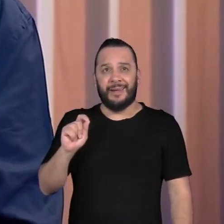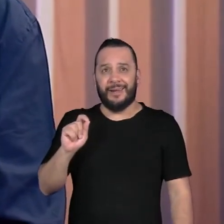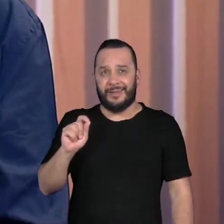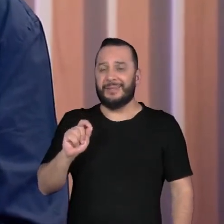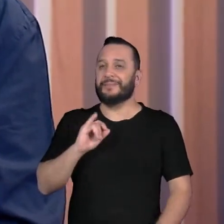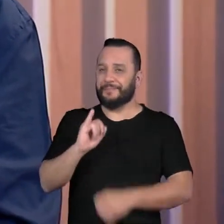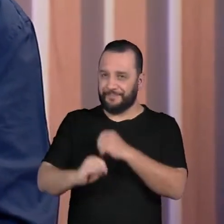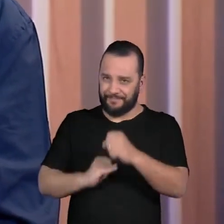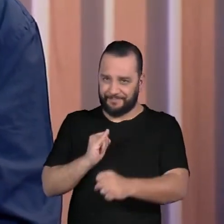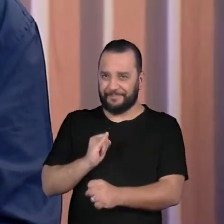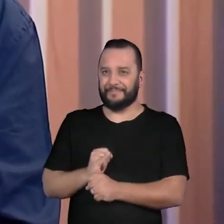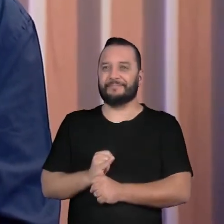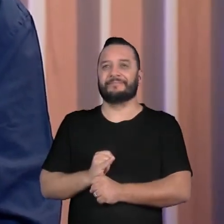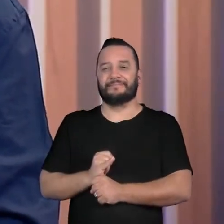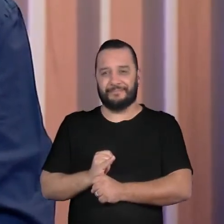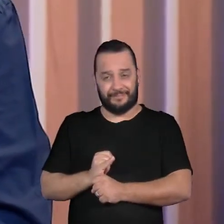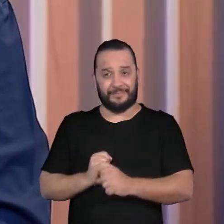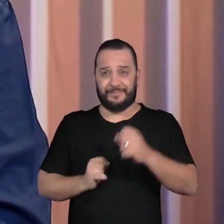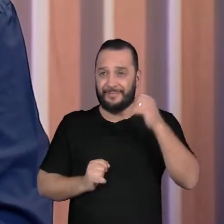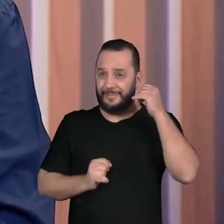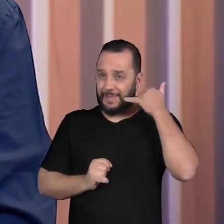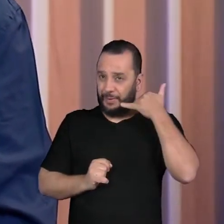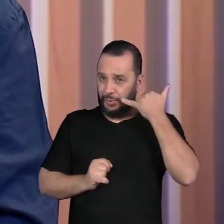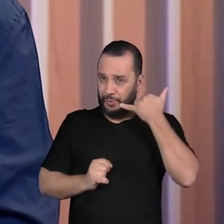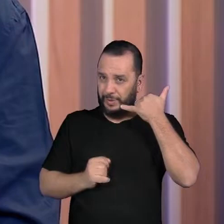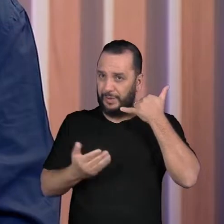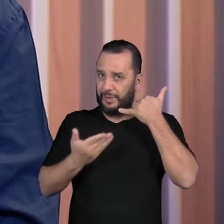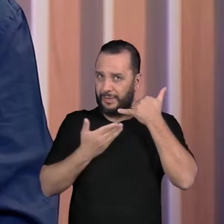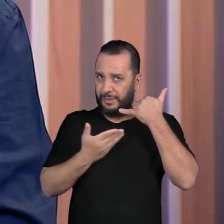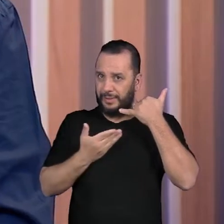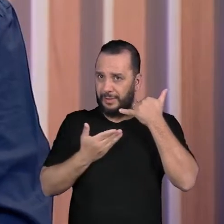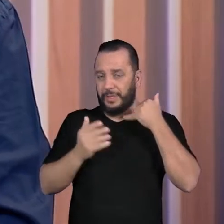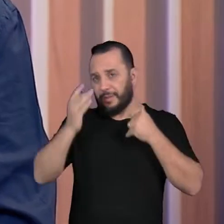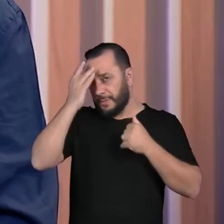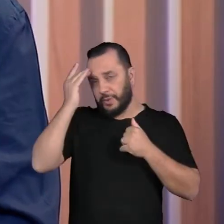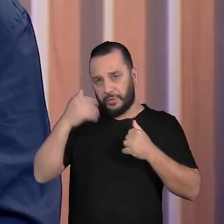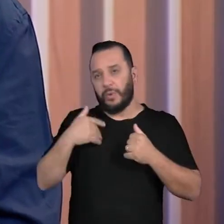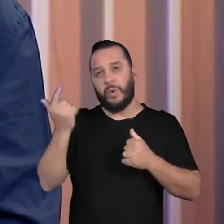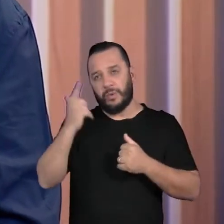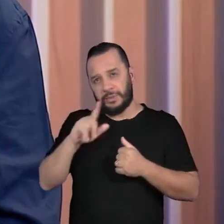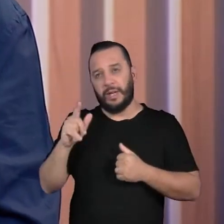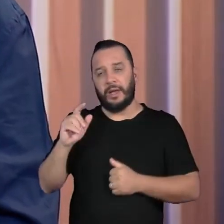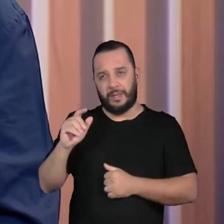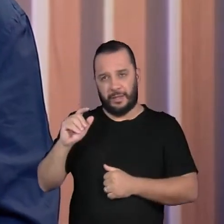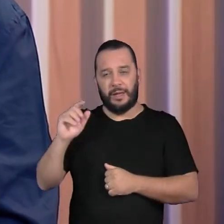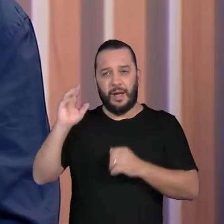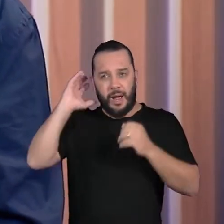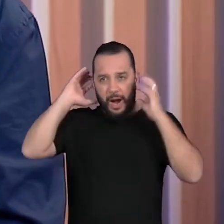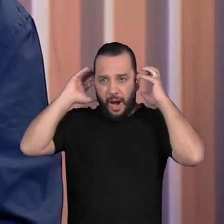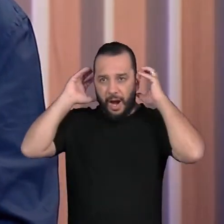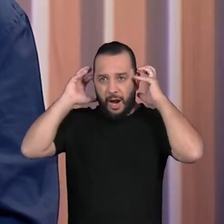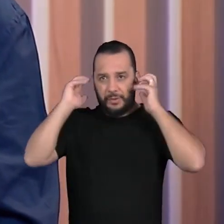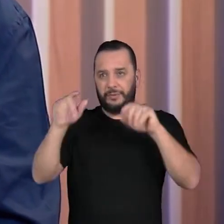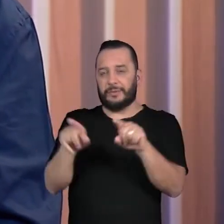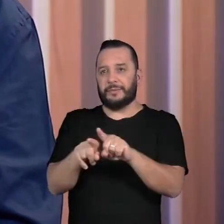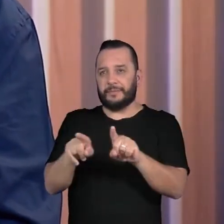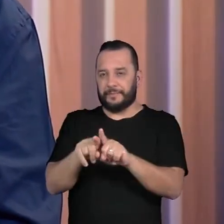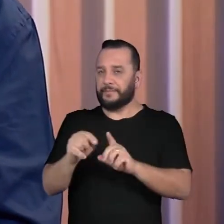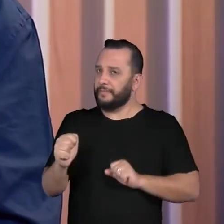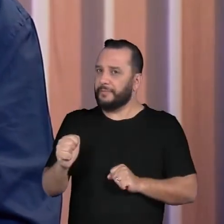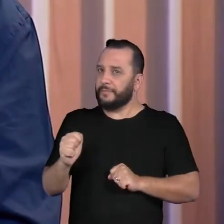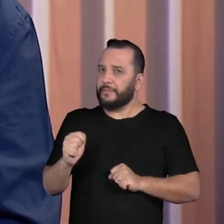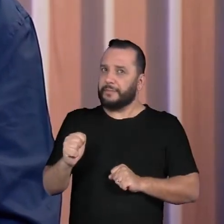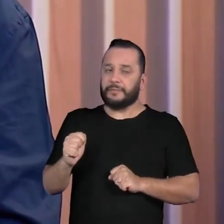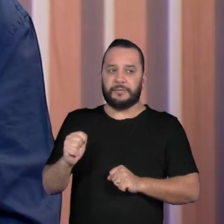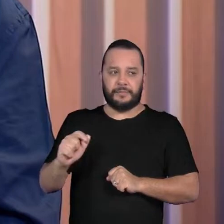a internet e o celular, que a pessoa acaba acessando. E tem outra, assim, o grande problema talvez